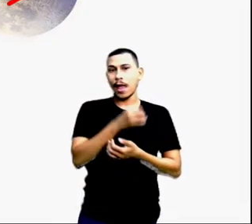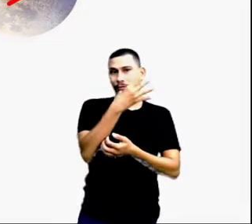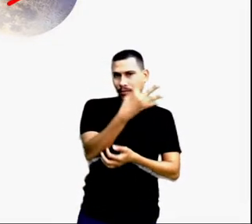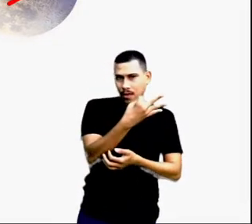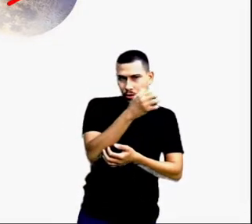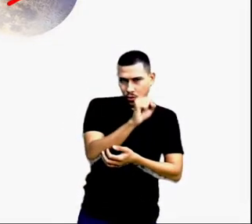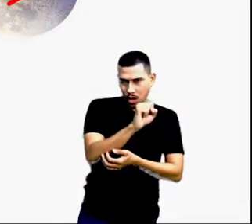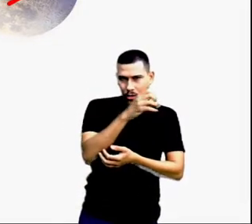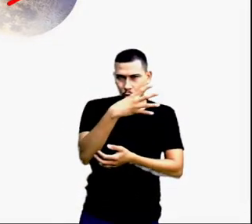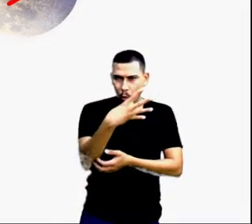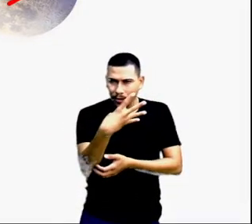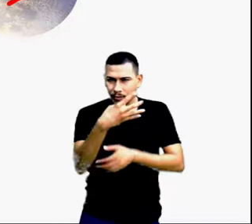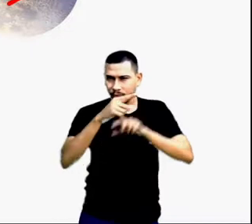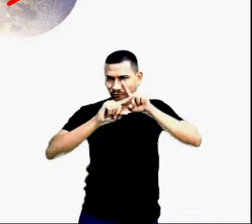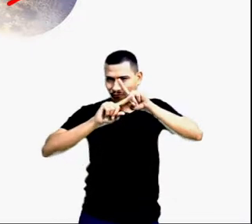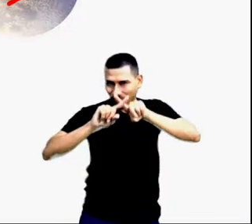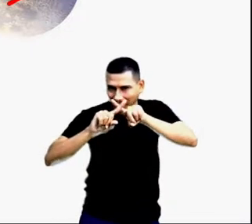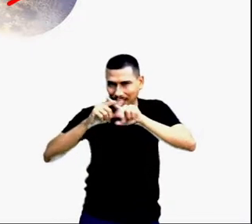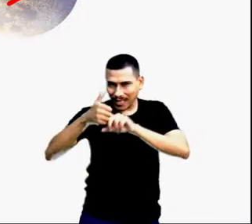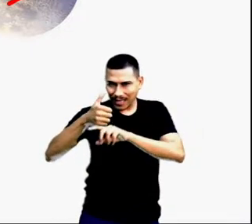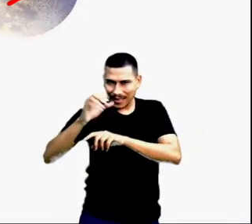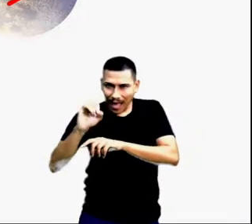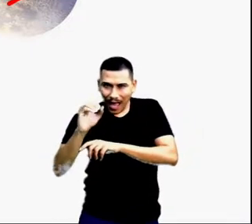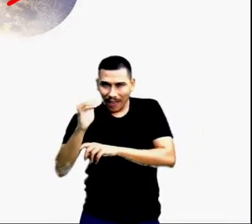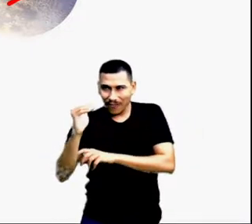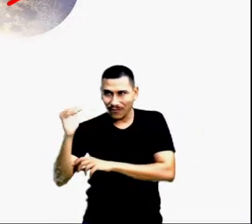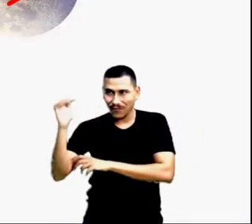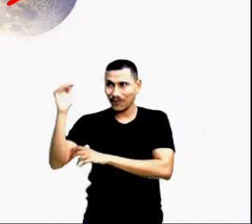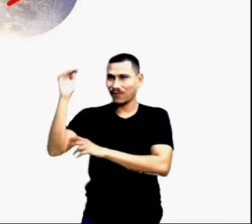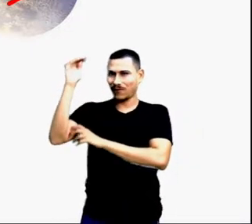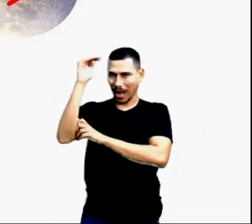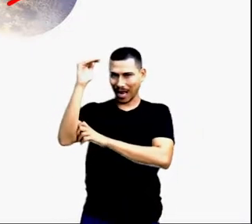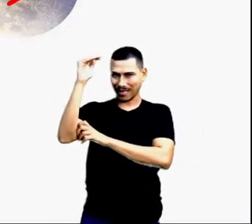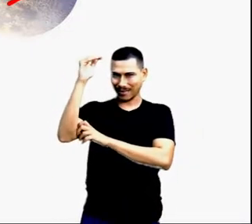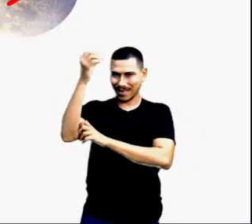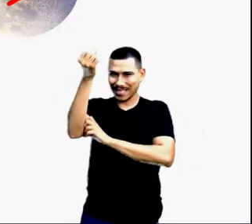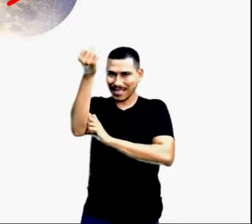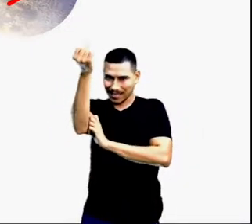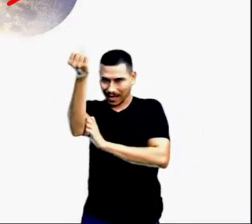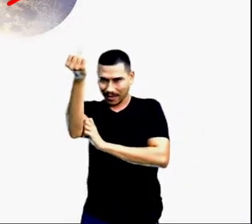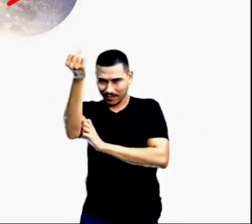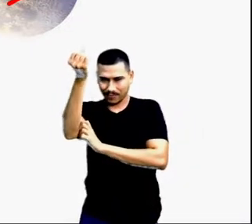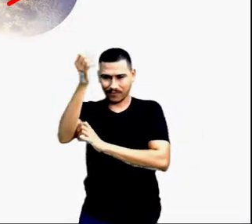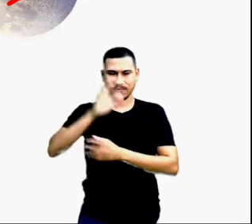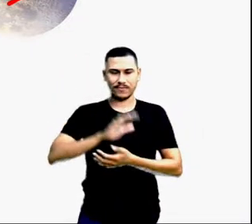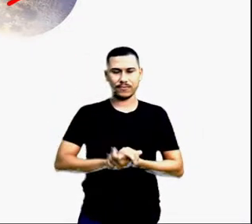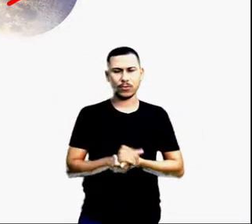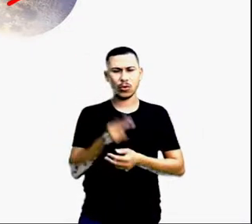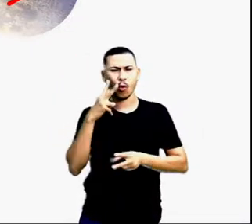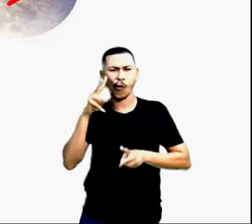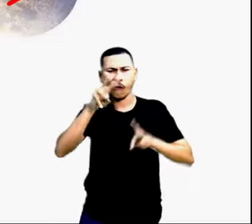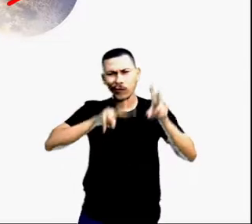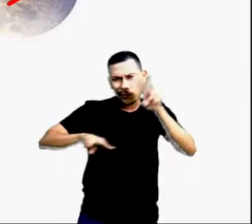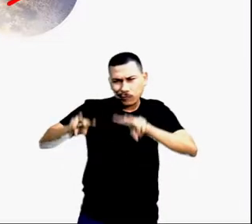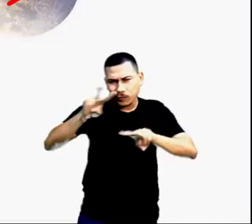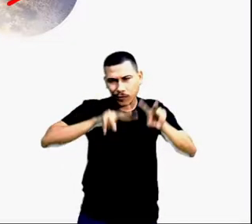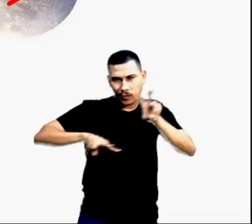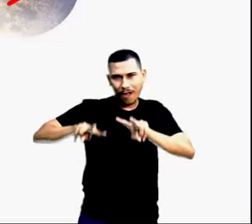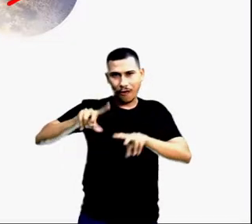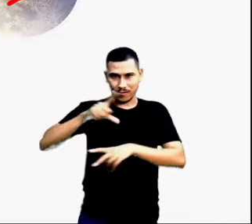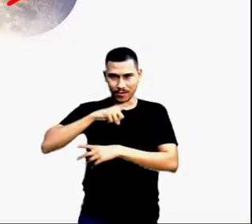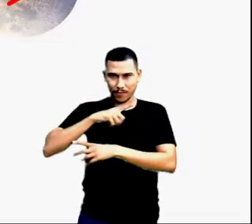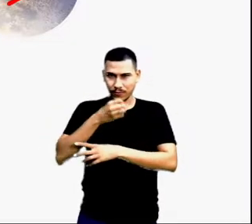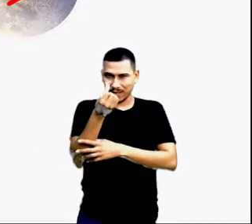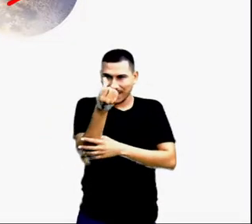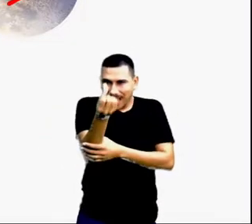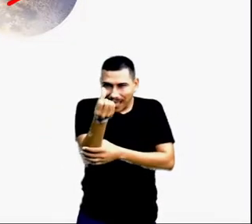384 vezes 10 elevado a sexta potência Observe que temos